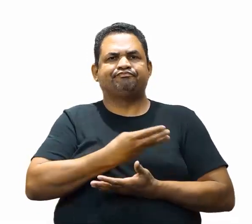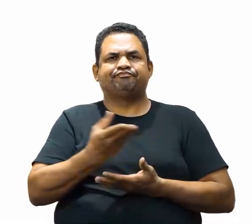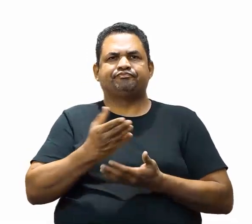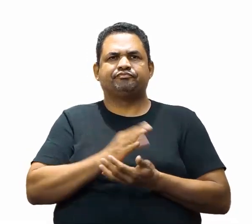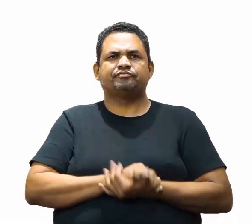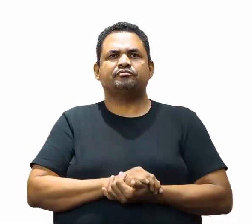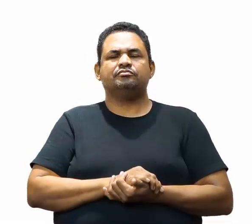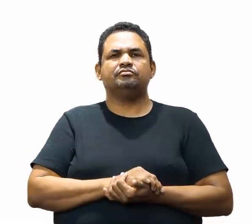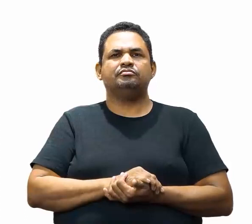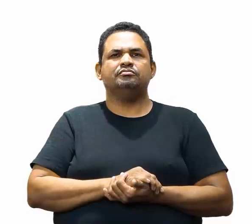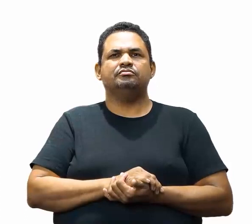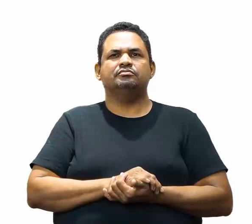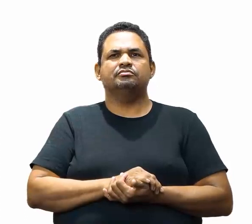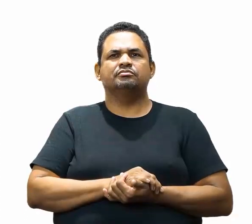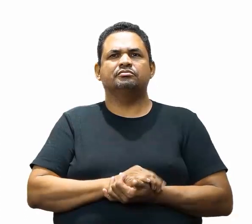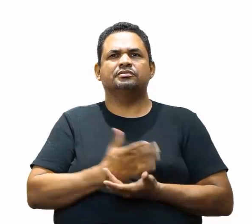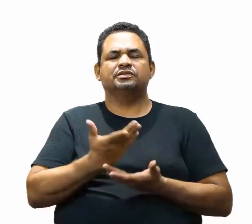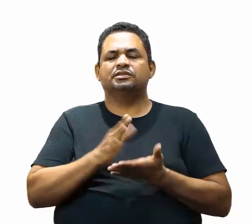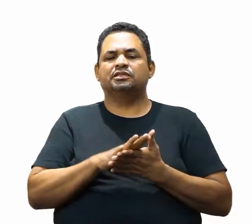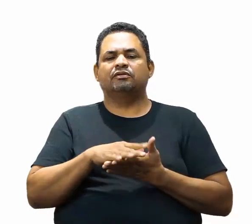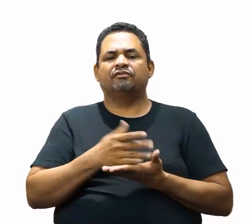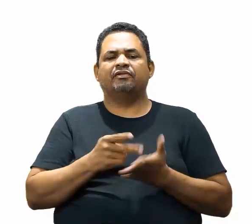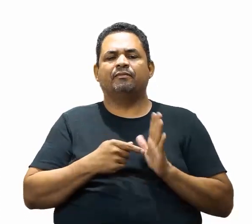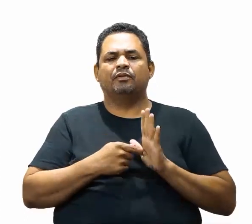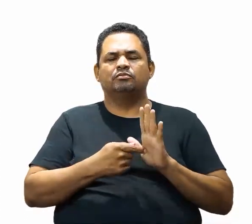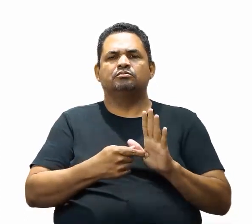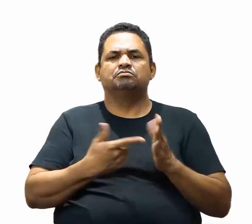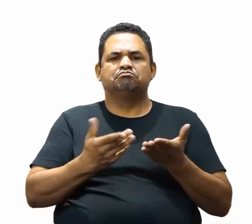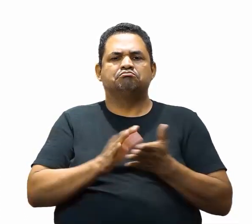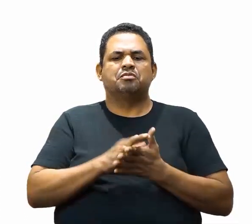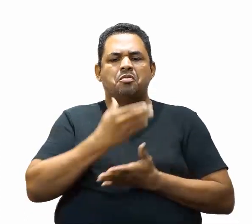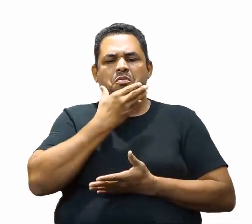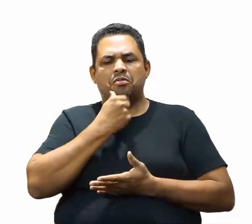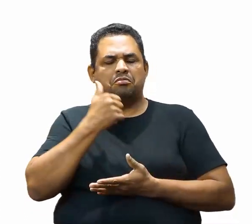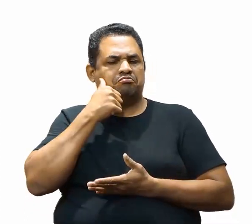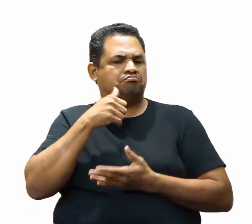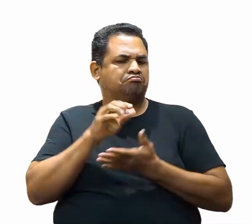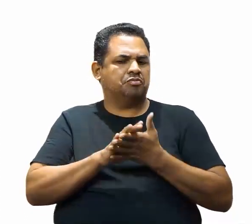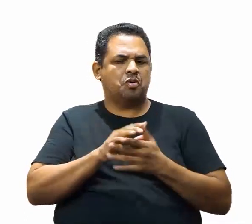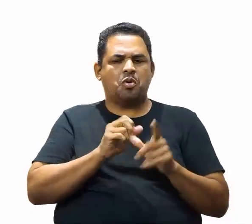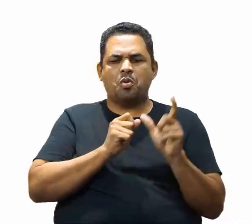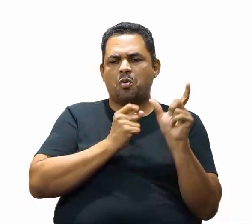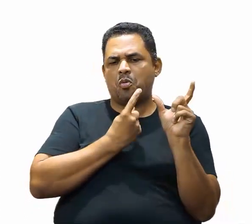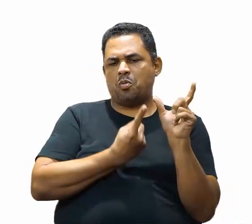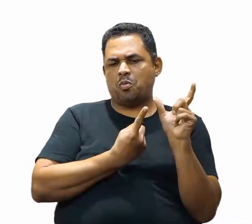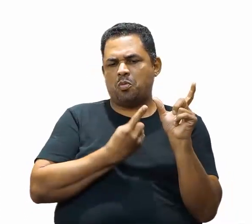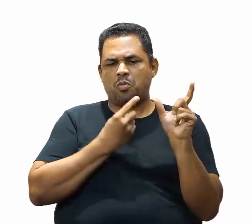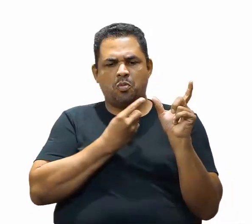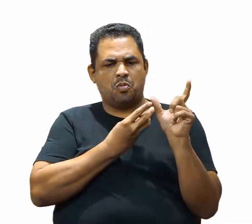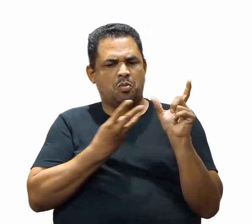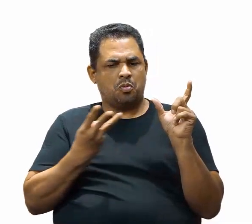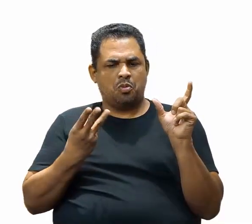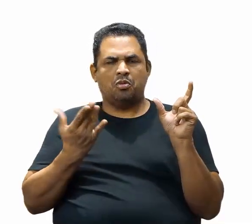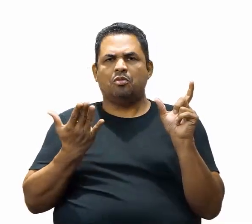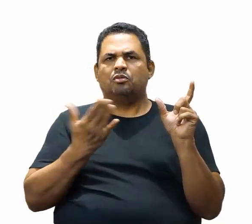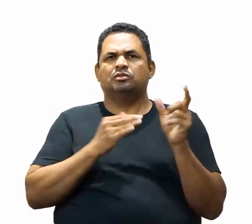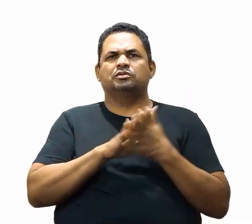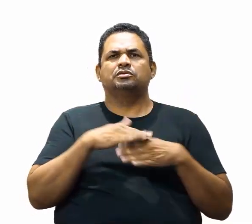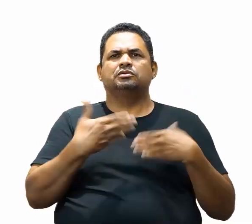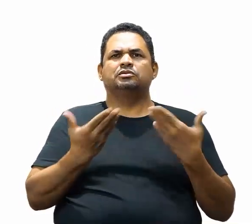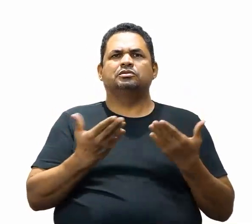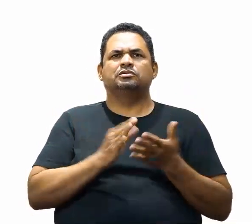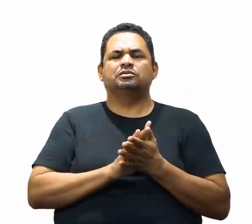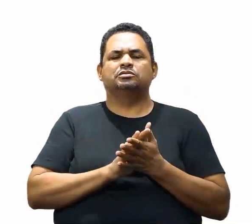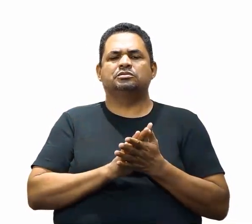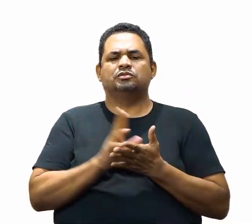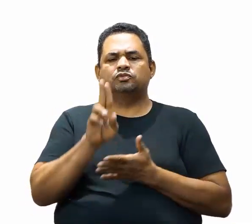vai definir se ele é masculino ou feminino, se é singular ou plural. E ele é usado para situações